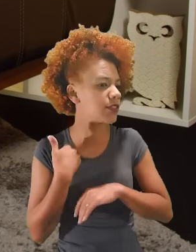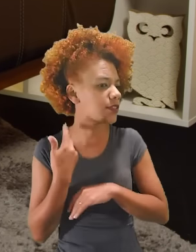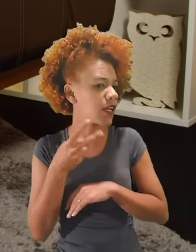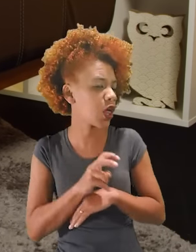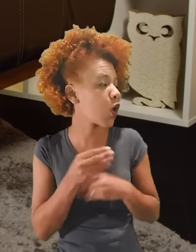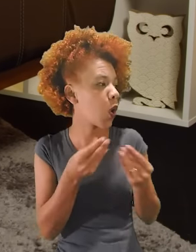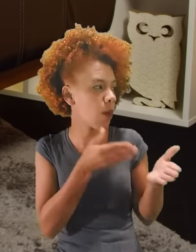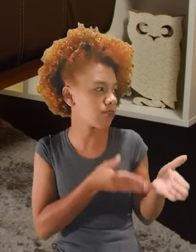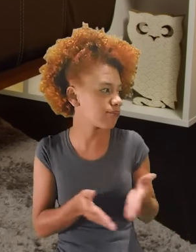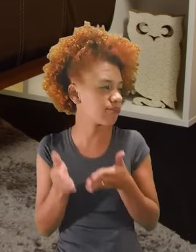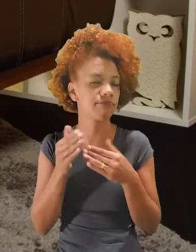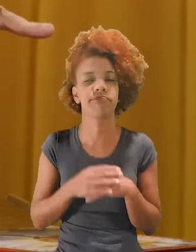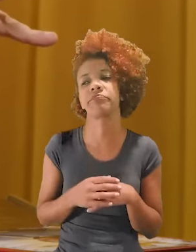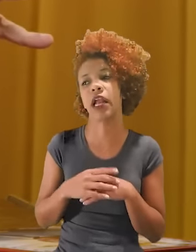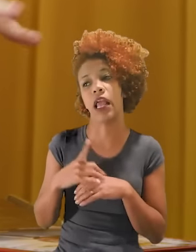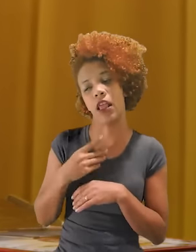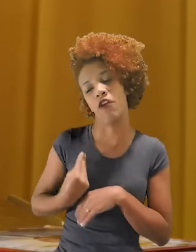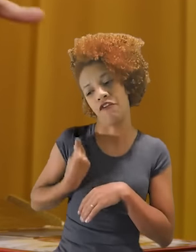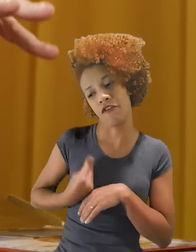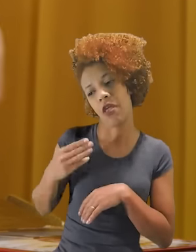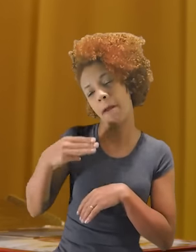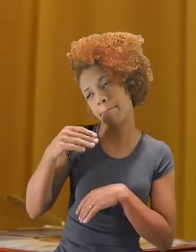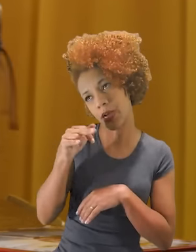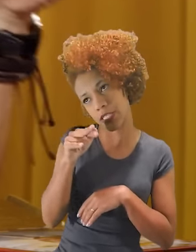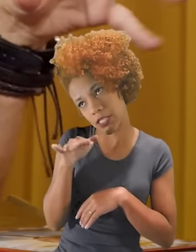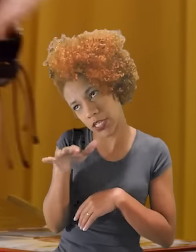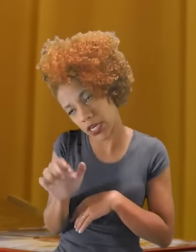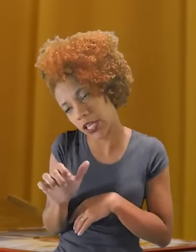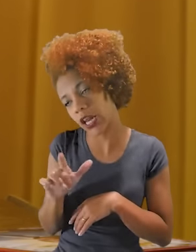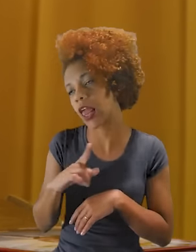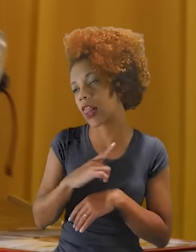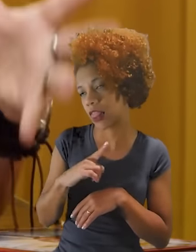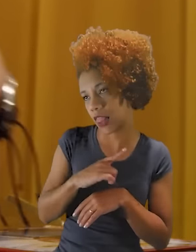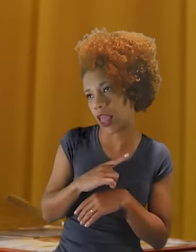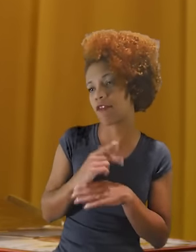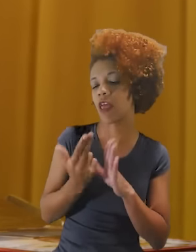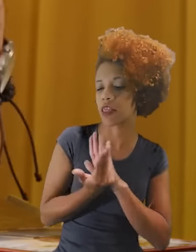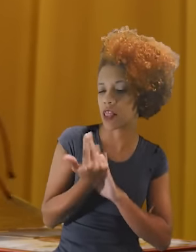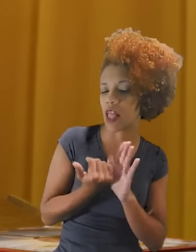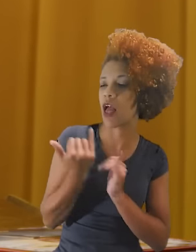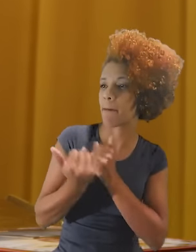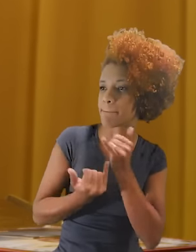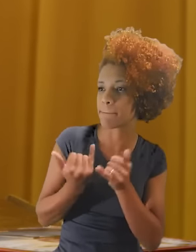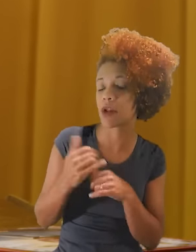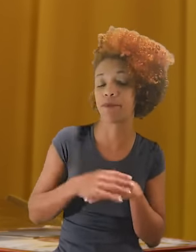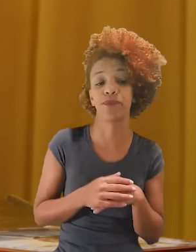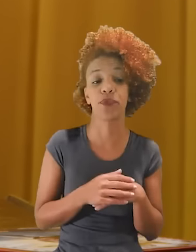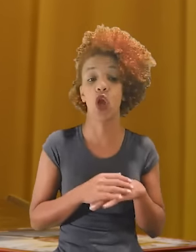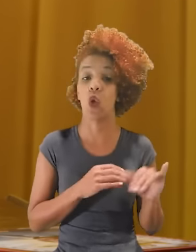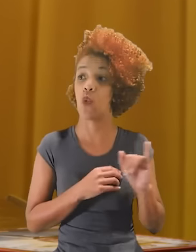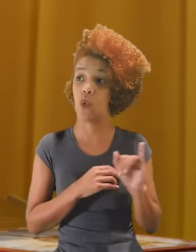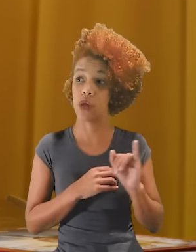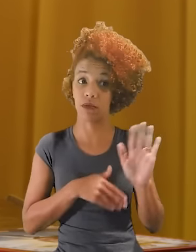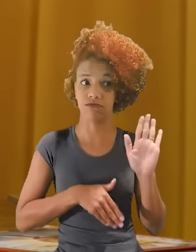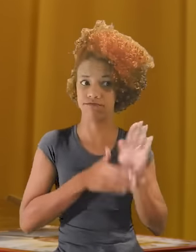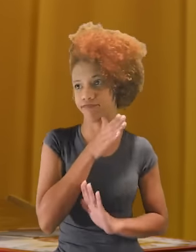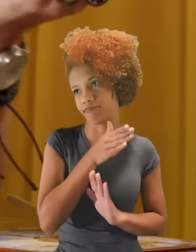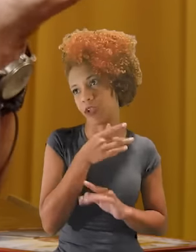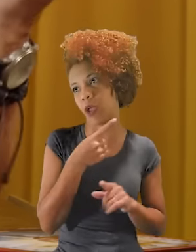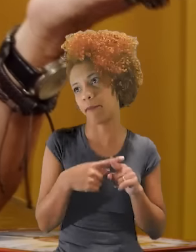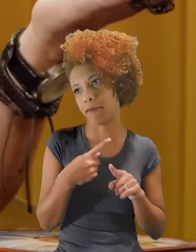o progresso dele? Não, então, aí ele estava nessa cidadezinha tal, em Marcelino, onde enfim, deu para desenhar, brincar, fazer tudo. Quando os irmãos dele